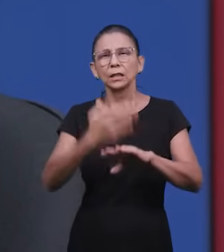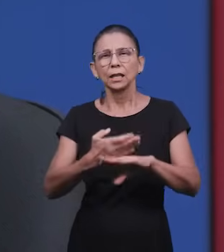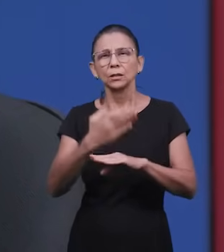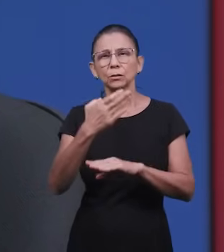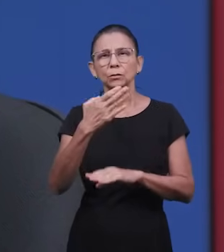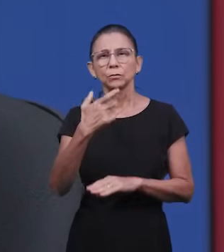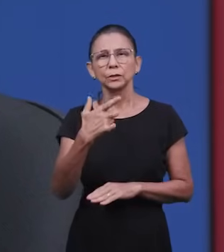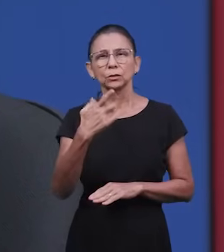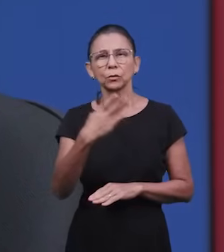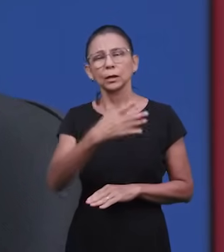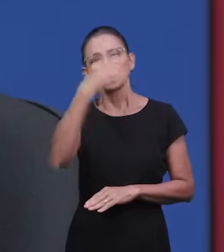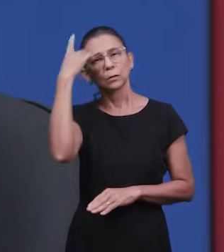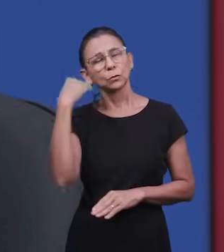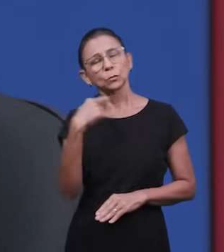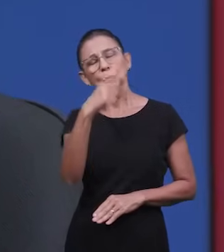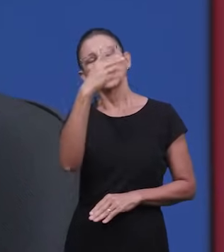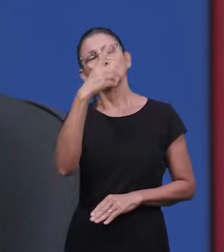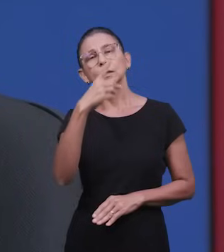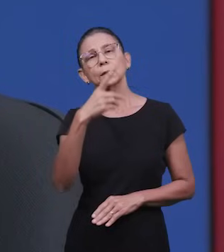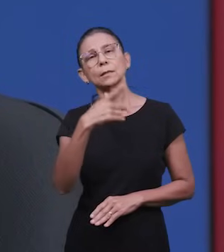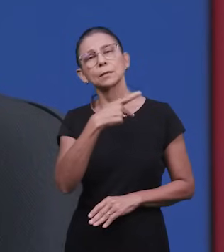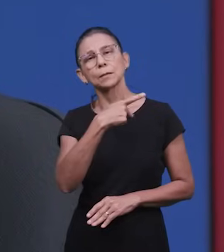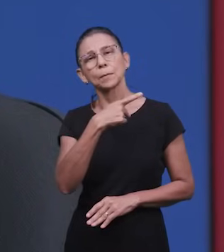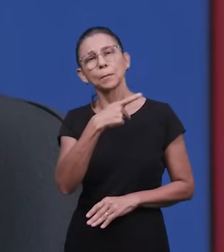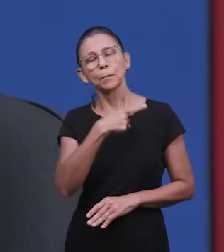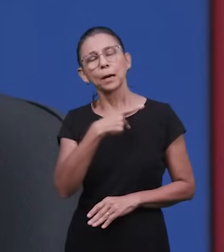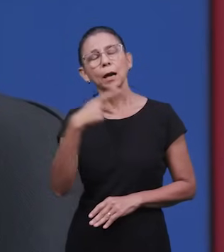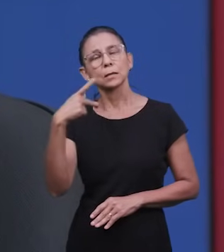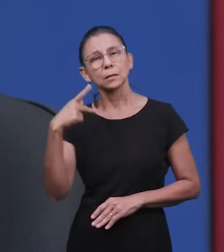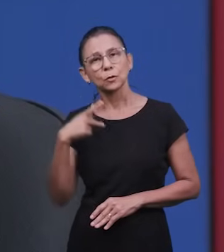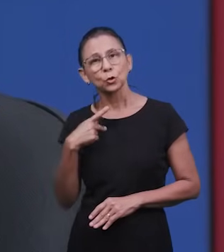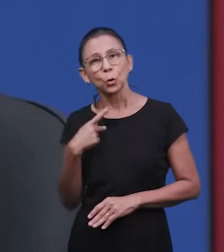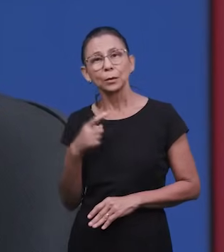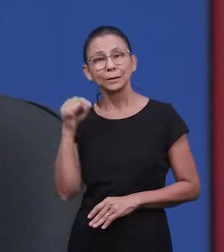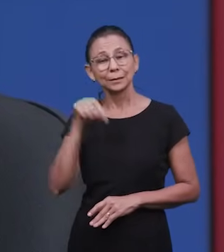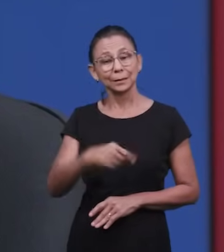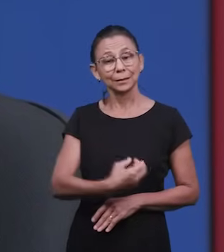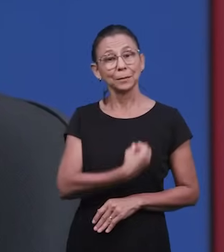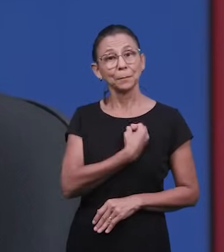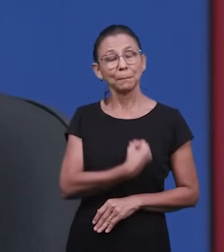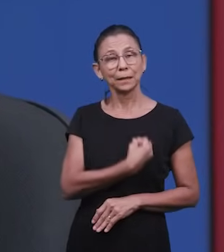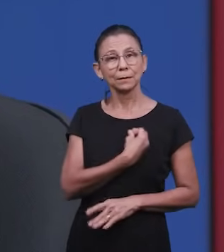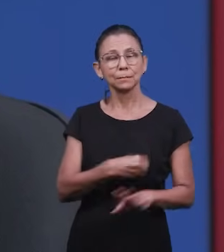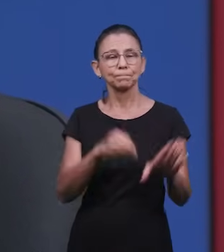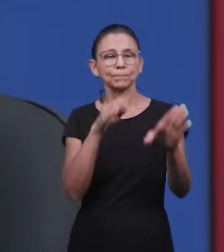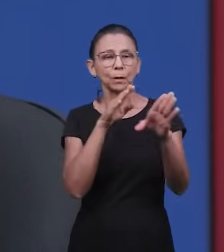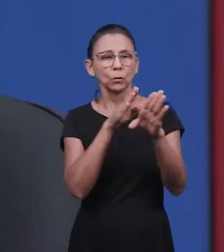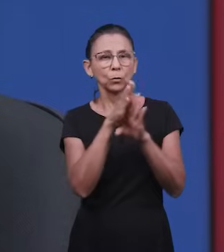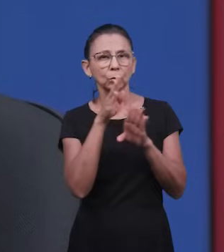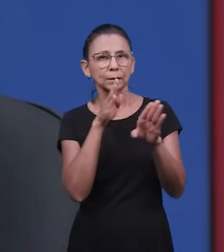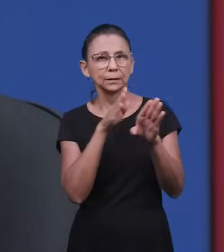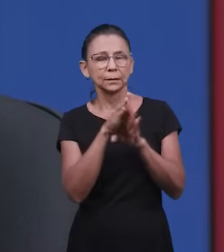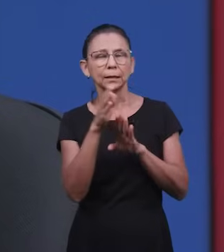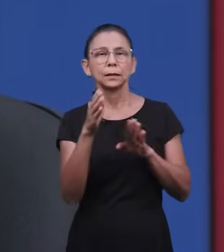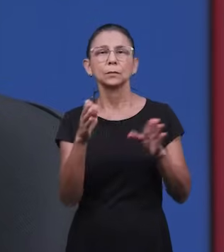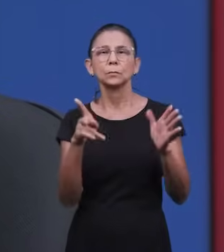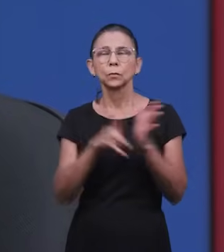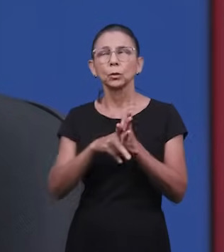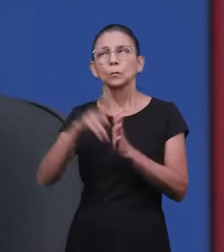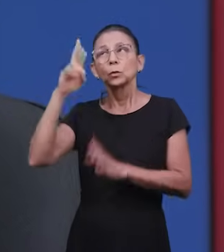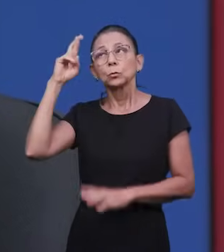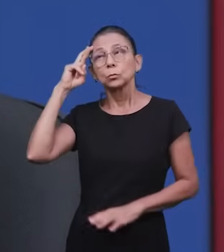estão à disposição para atender, dar um conselho, uma palavra de Deus para